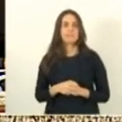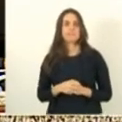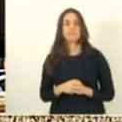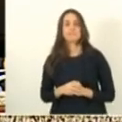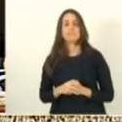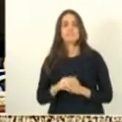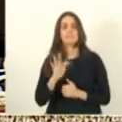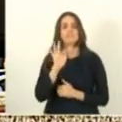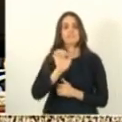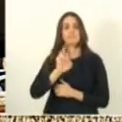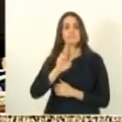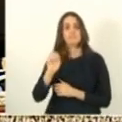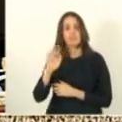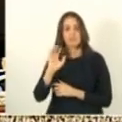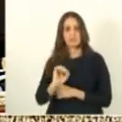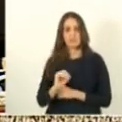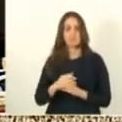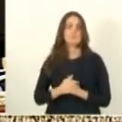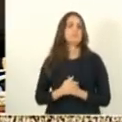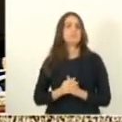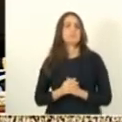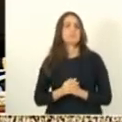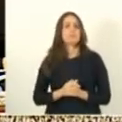deputado Teodorico Ferraço,